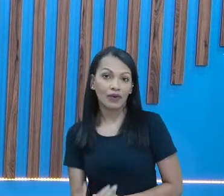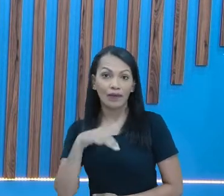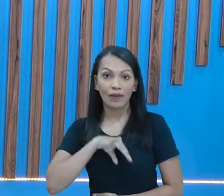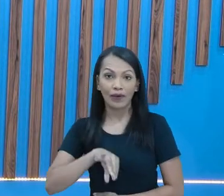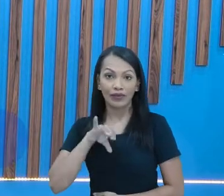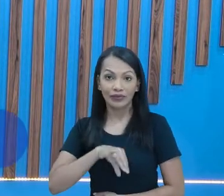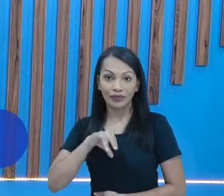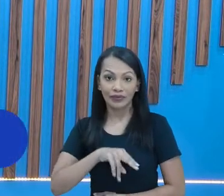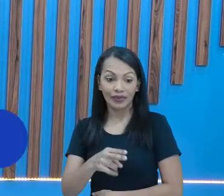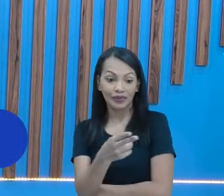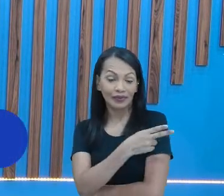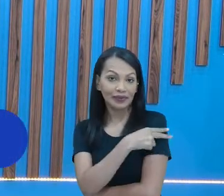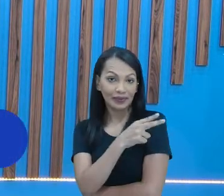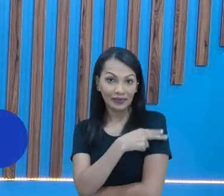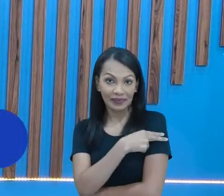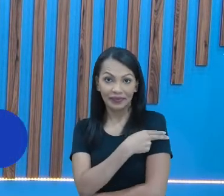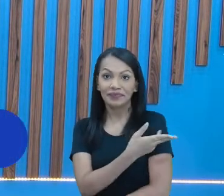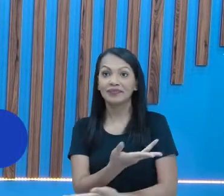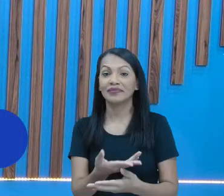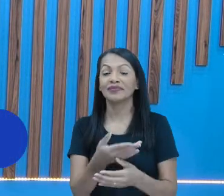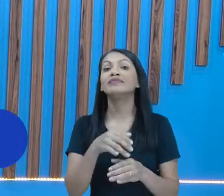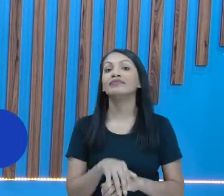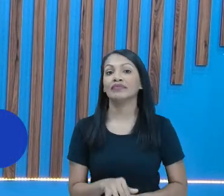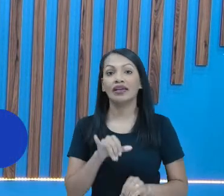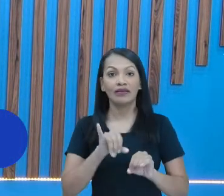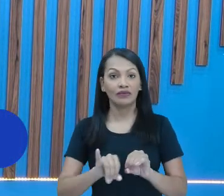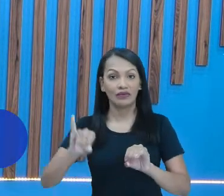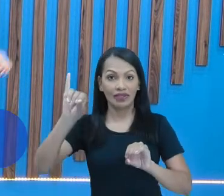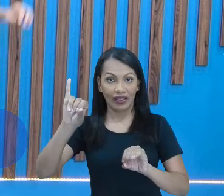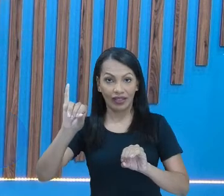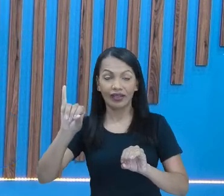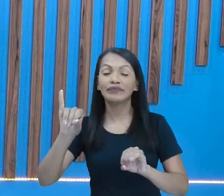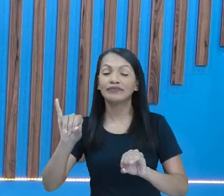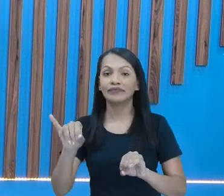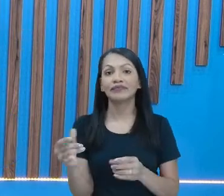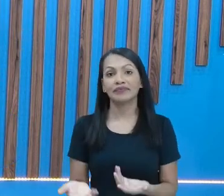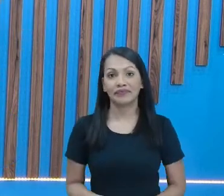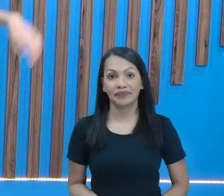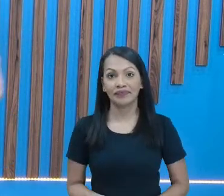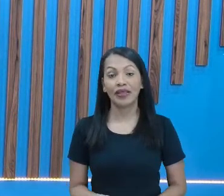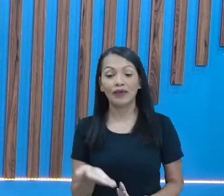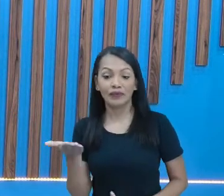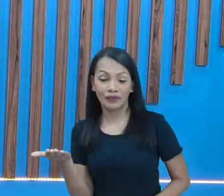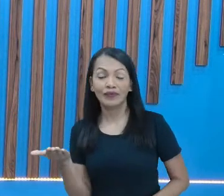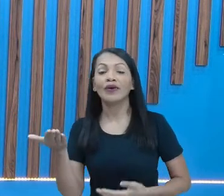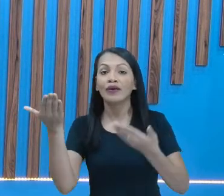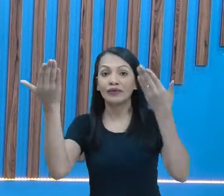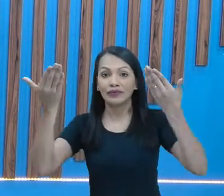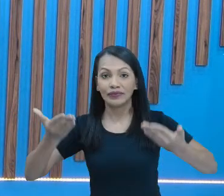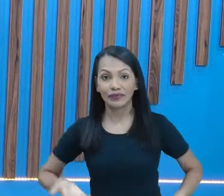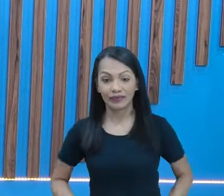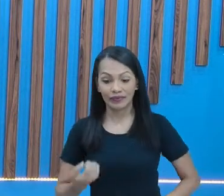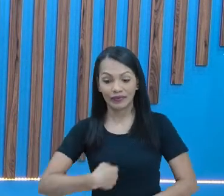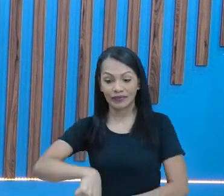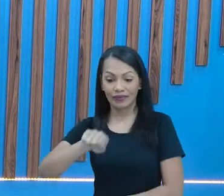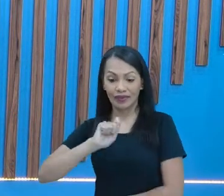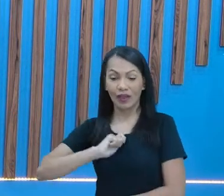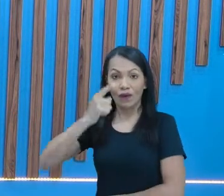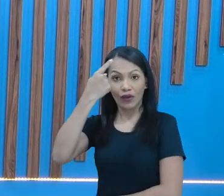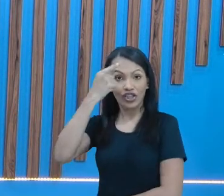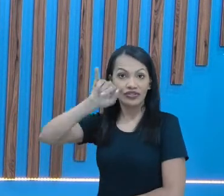portuguesa para as turmas do segundo ano e do Se Liga. Deste lado aqui está a Jéssica, que é a